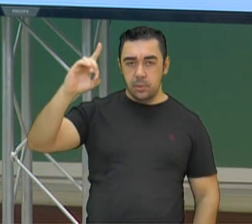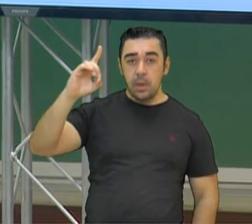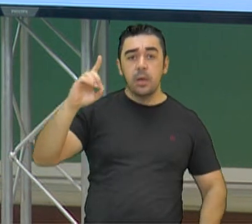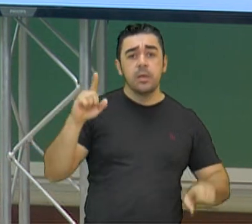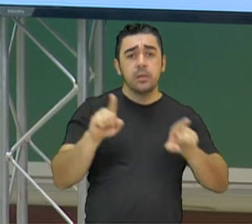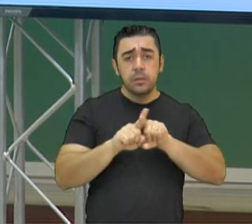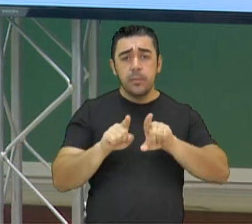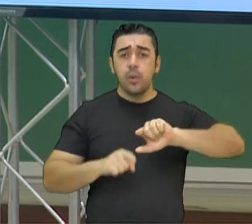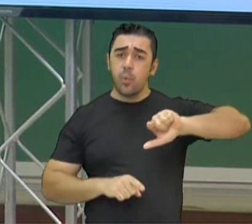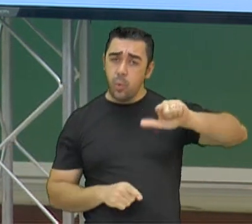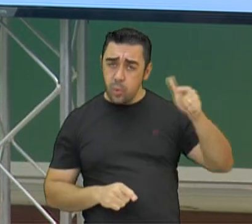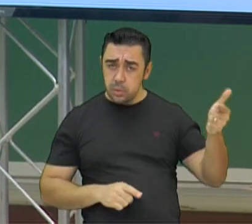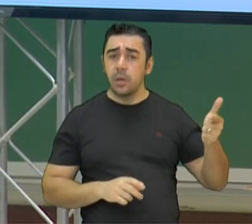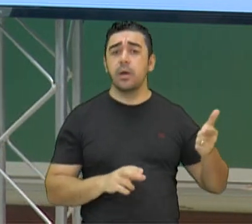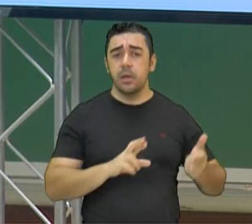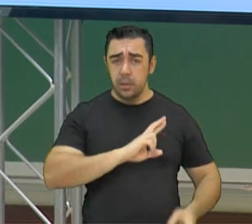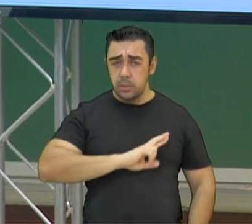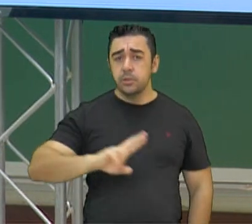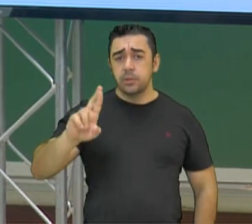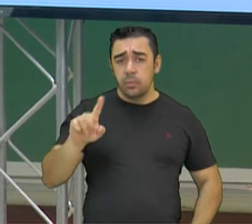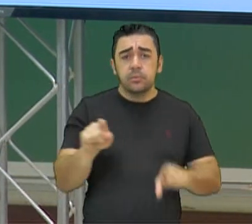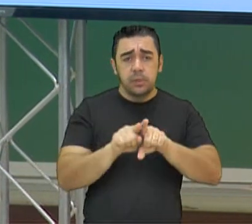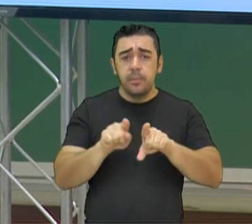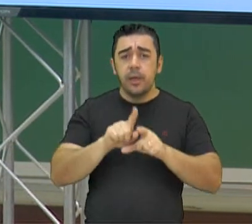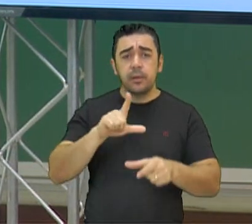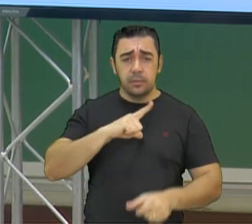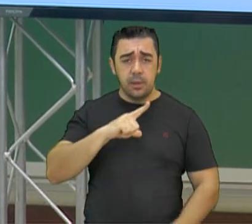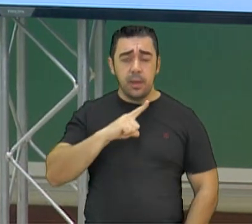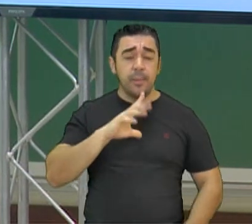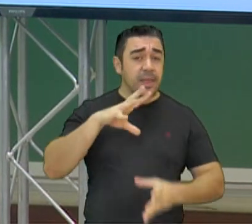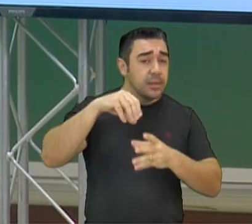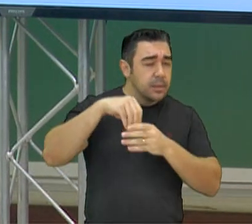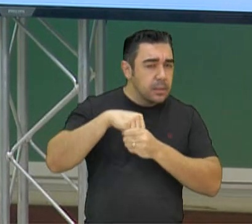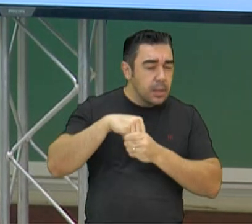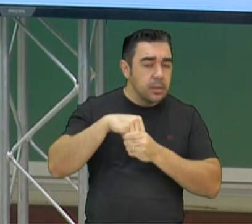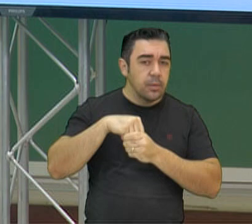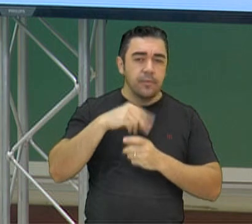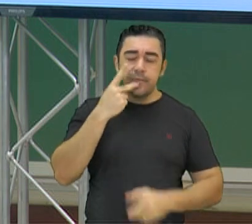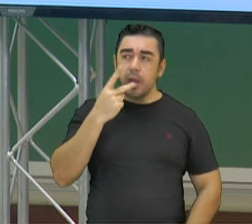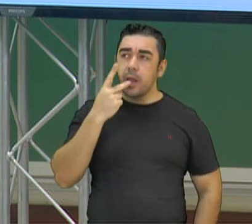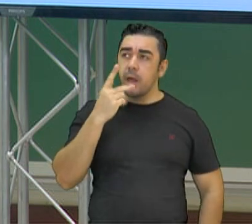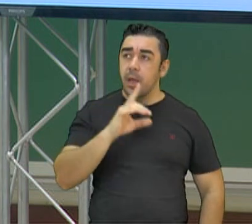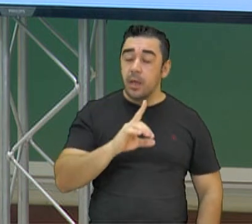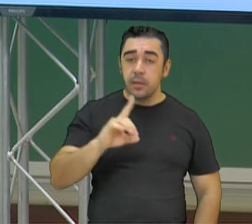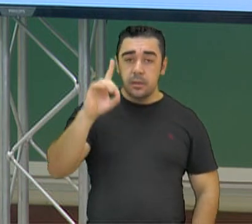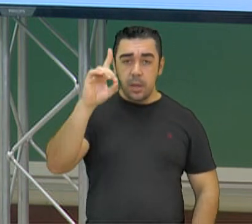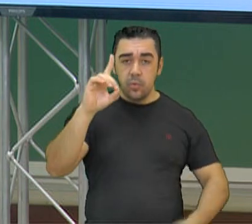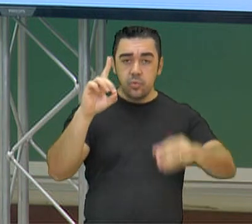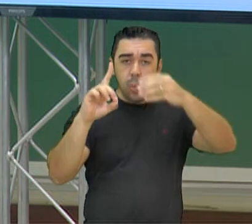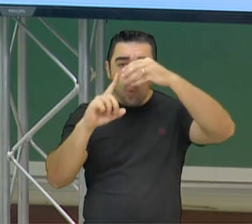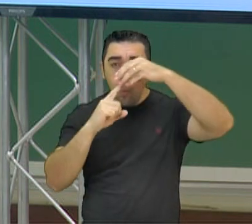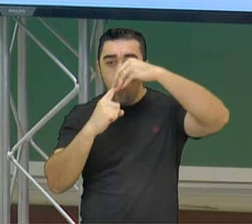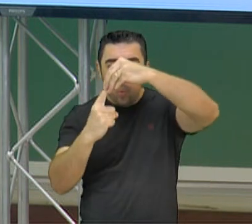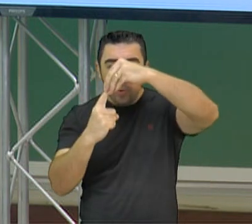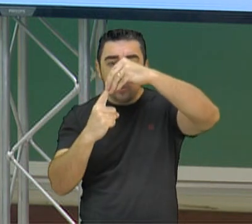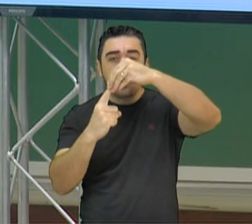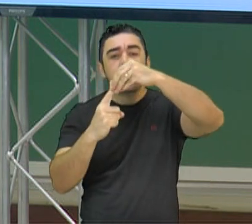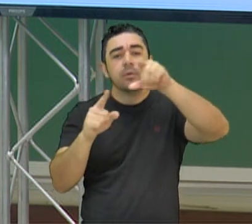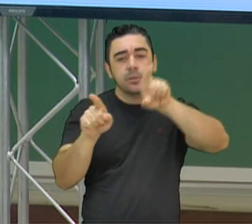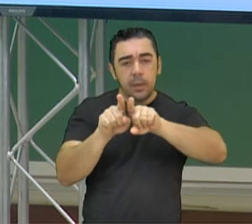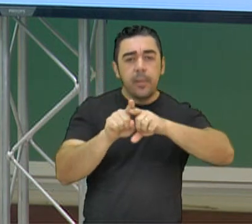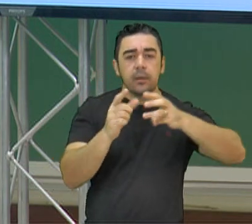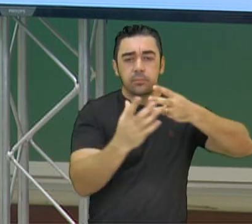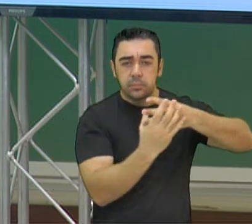religiões também falam disso. Mas dentro do cristianismo falar de Deus uno e trino foi o